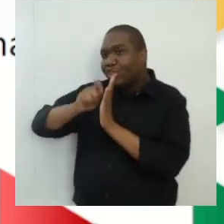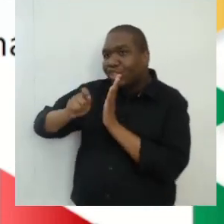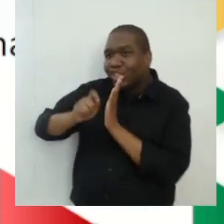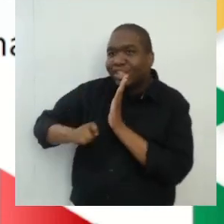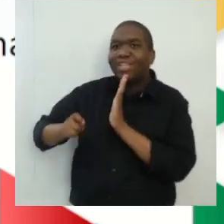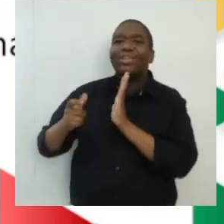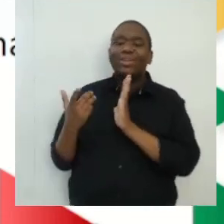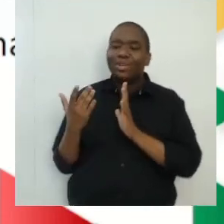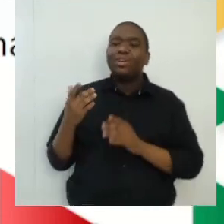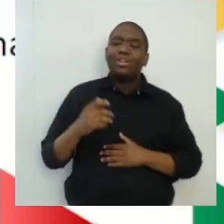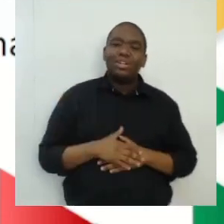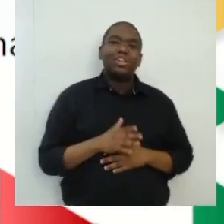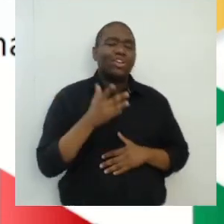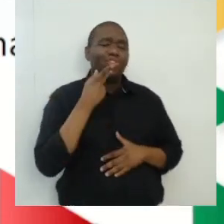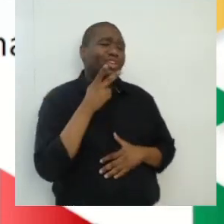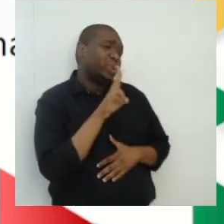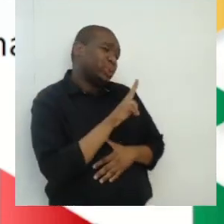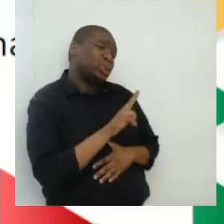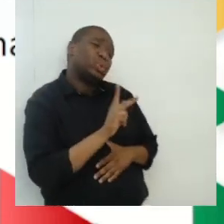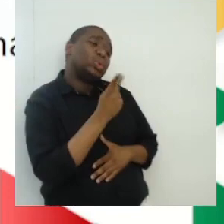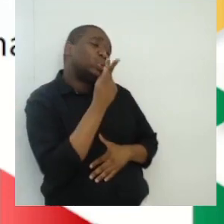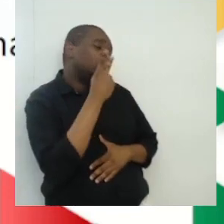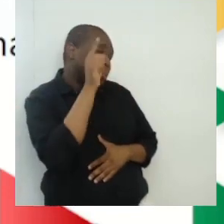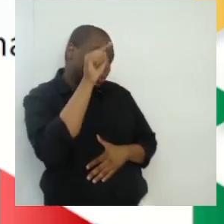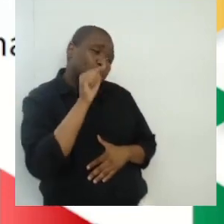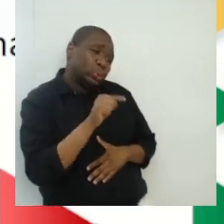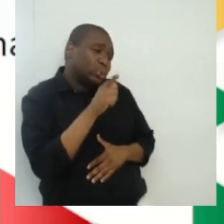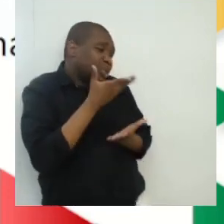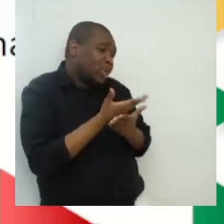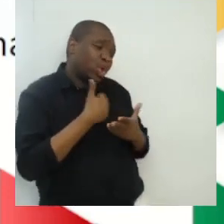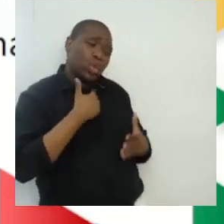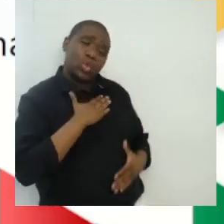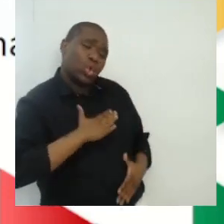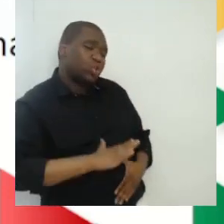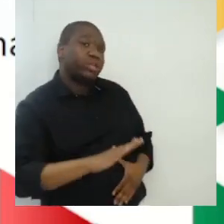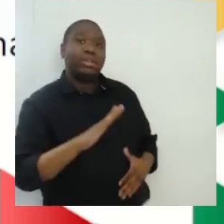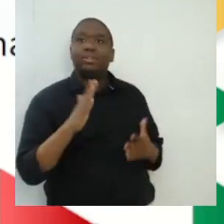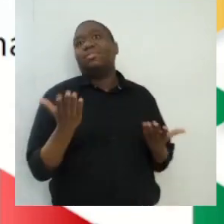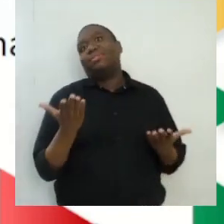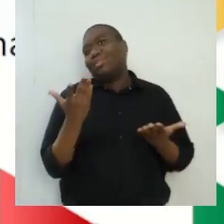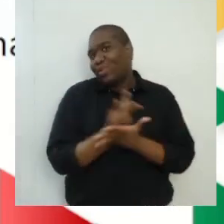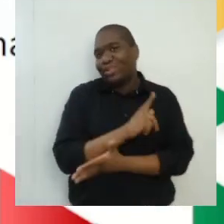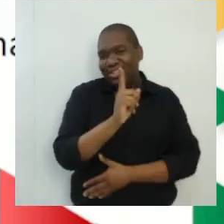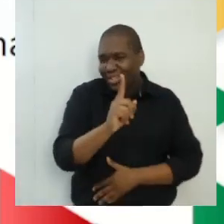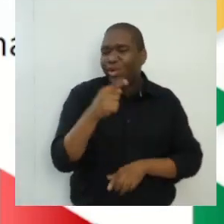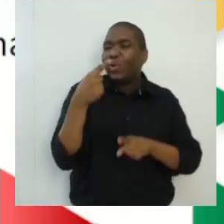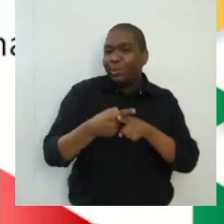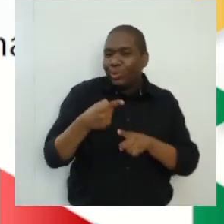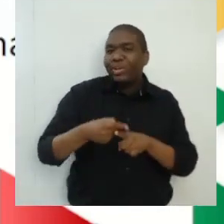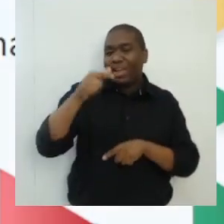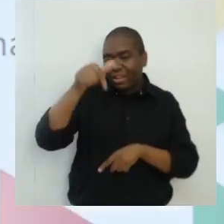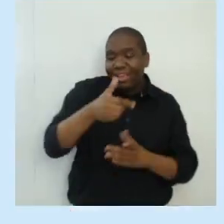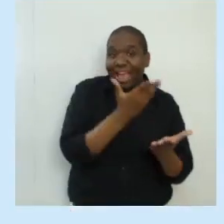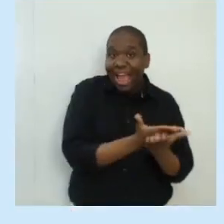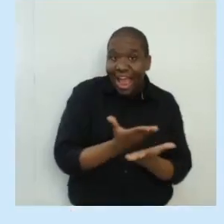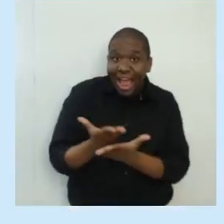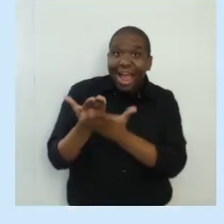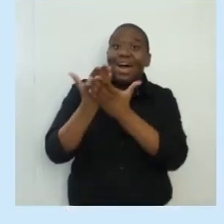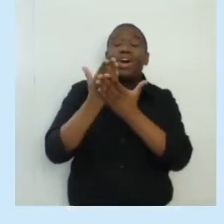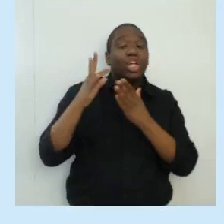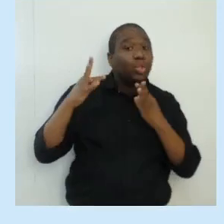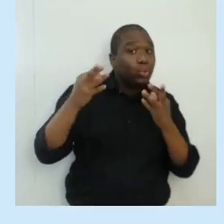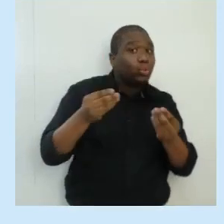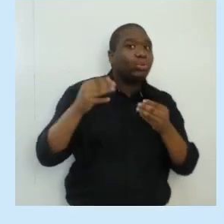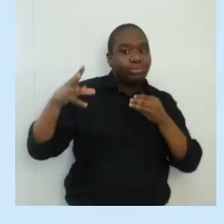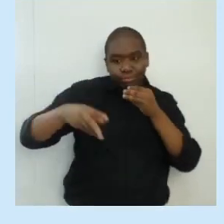fim, não gostei nada dessa aula de hoje, coisa que não vai acontecer, né? Afinal de contas, todas as aulas vêm para